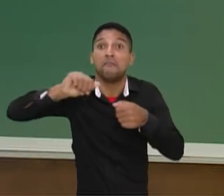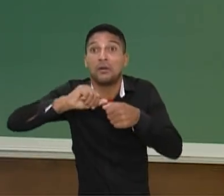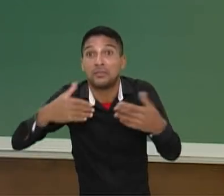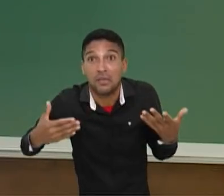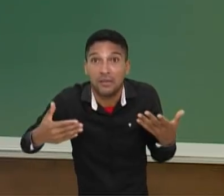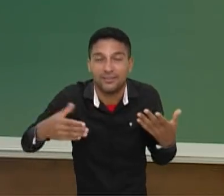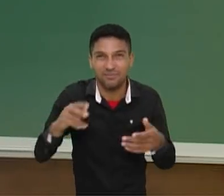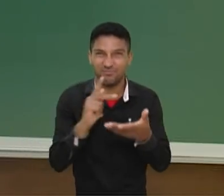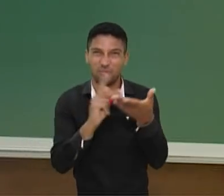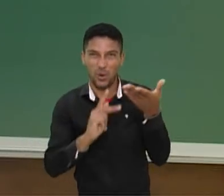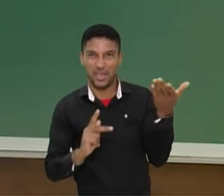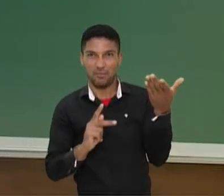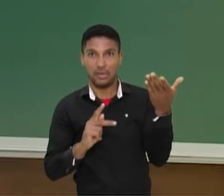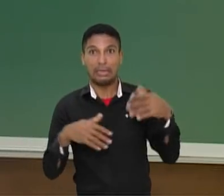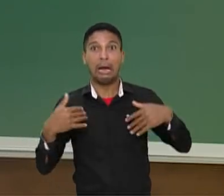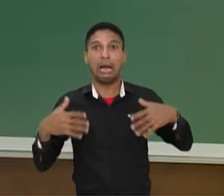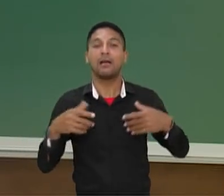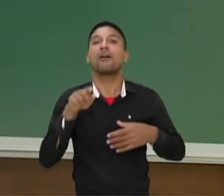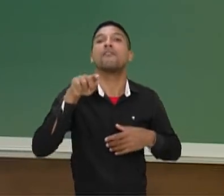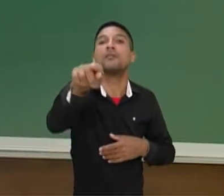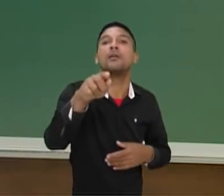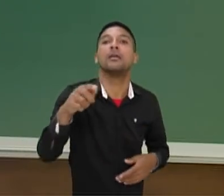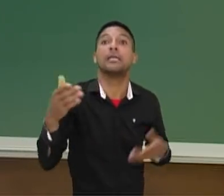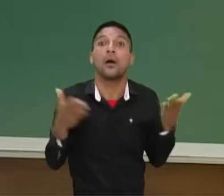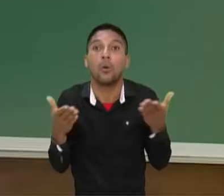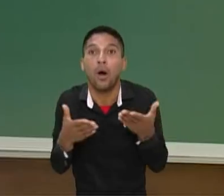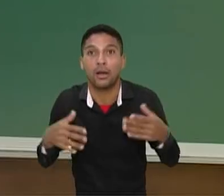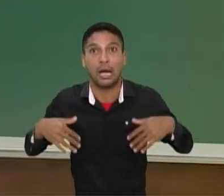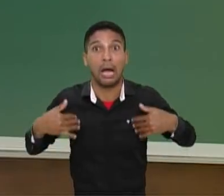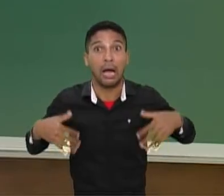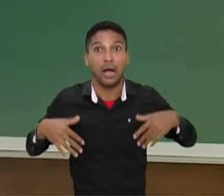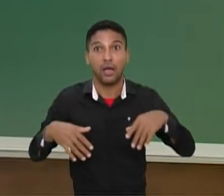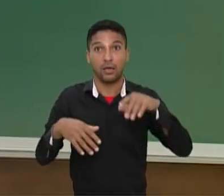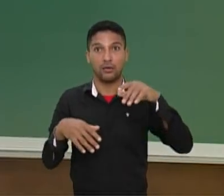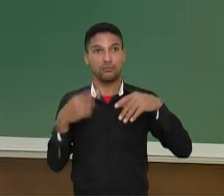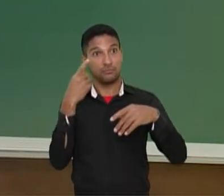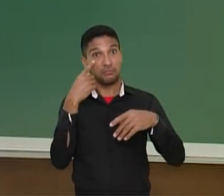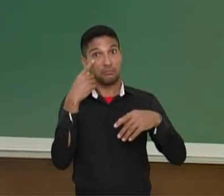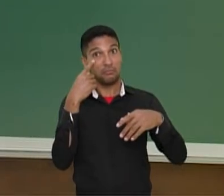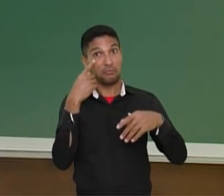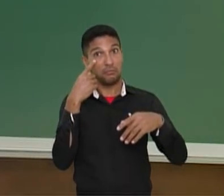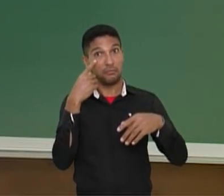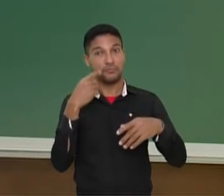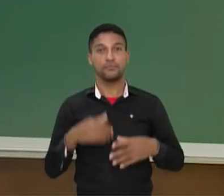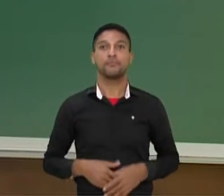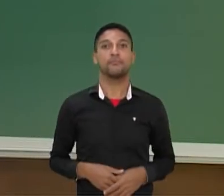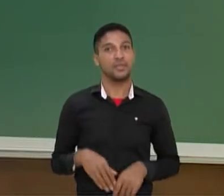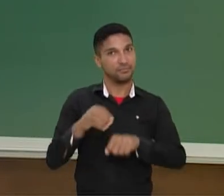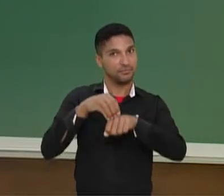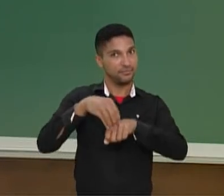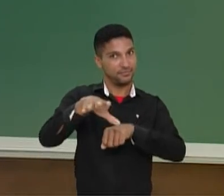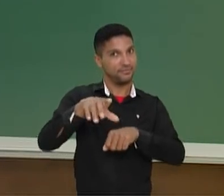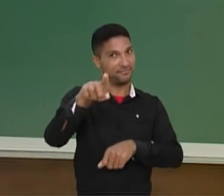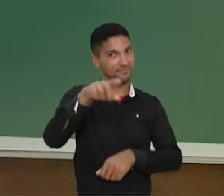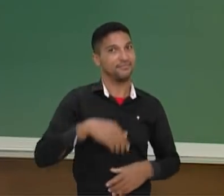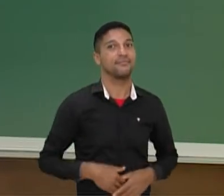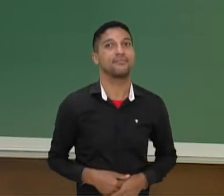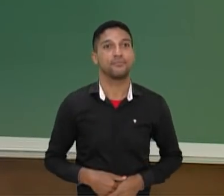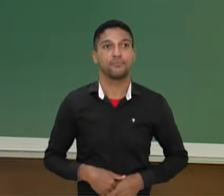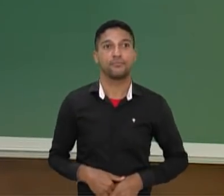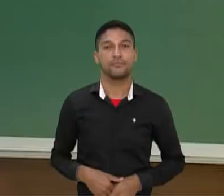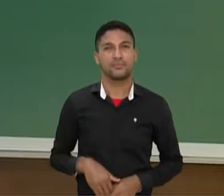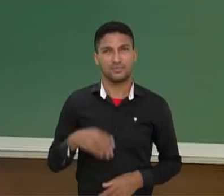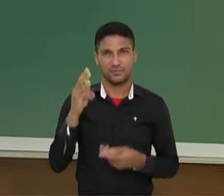faremos? Eu vou dar um tempinho para você pensar, mas eu vou dar uma dica porque eu não me aguento, né? Lembra que o professor comentou com vocês nas